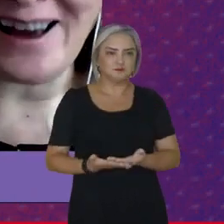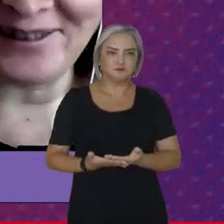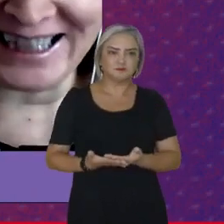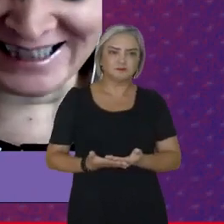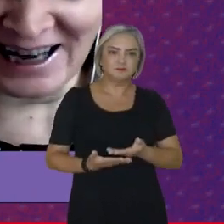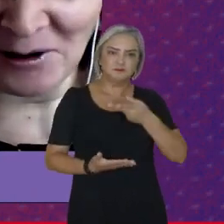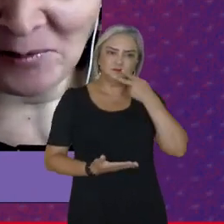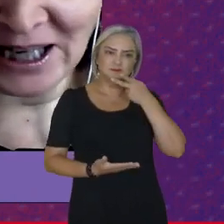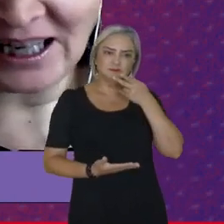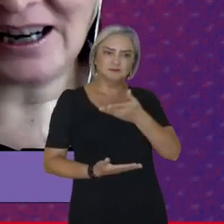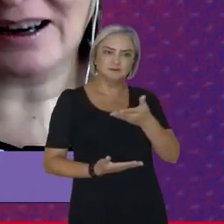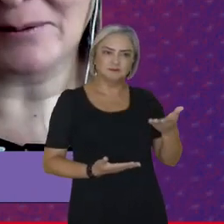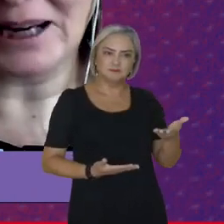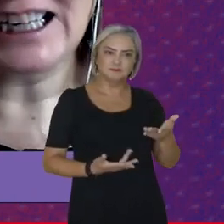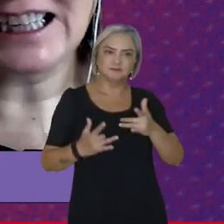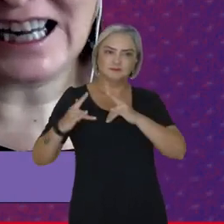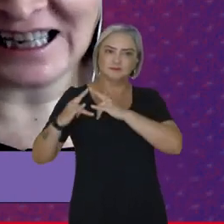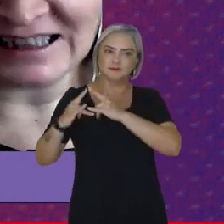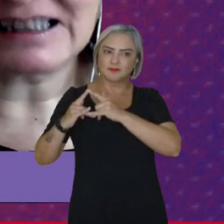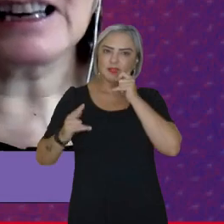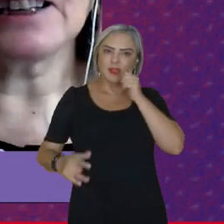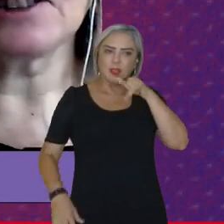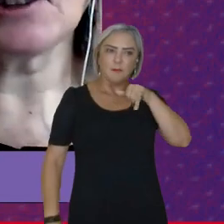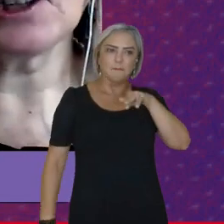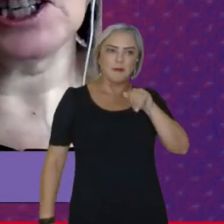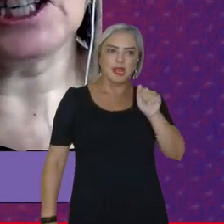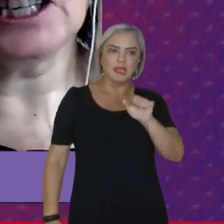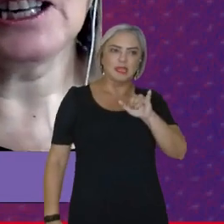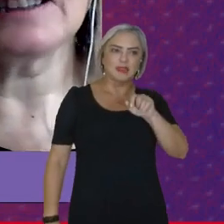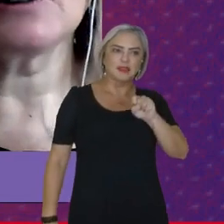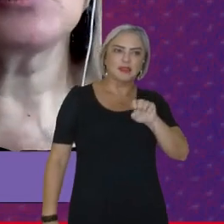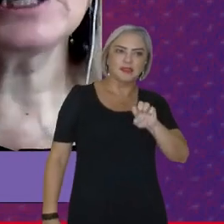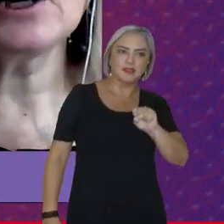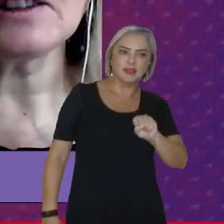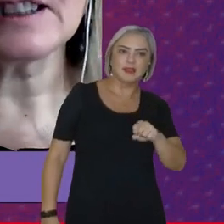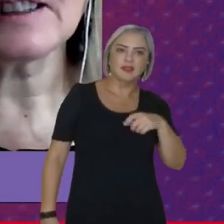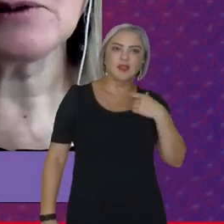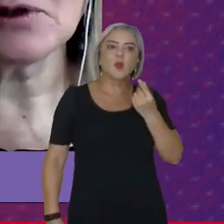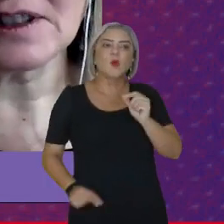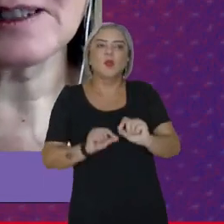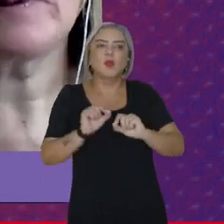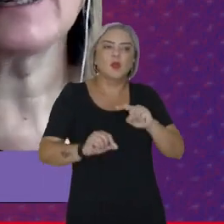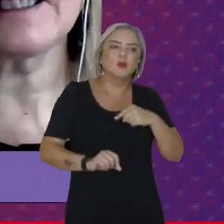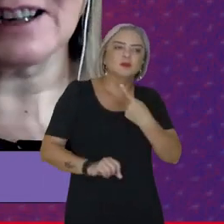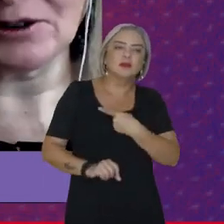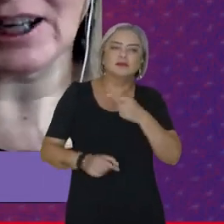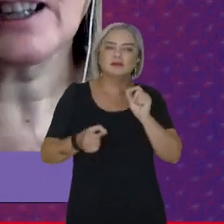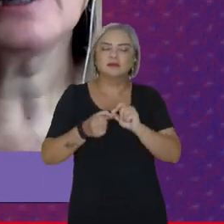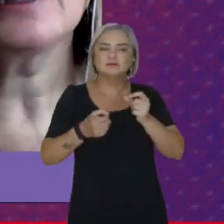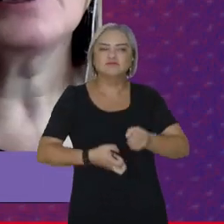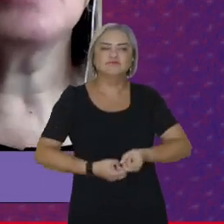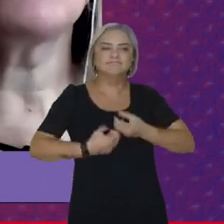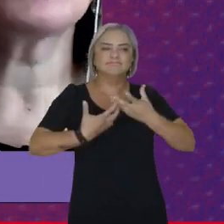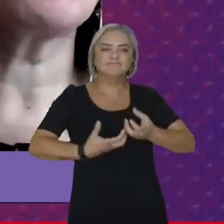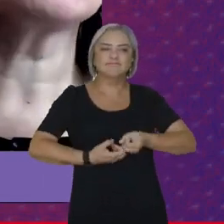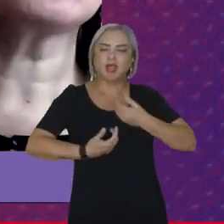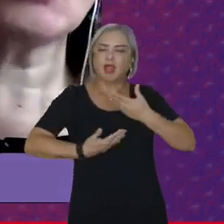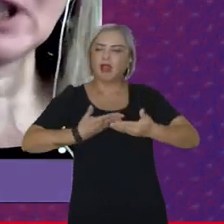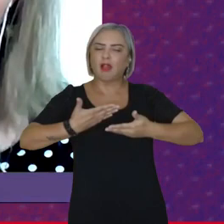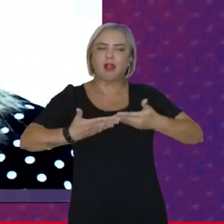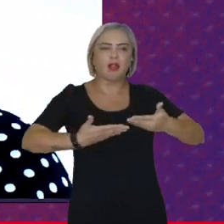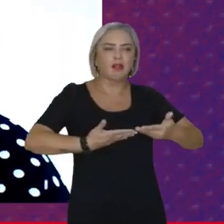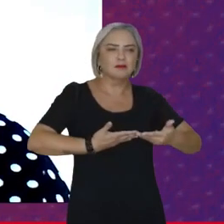as palavras da companheira Marinês, de que o que nós estamos expressando aqui